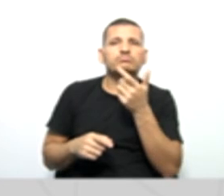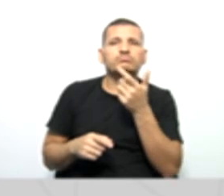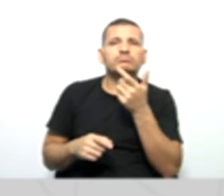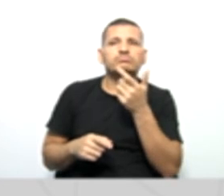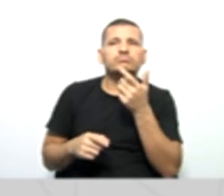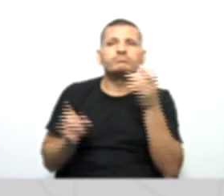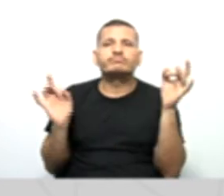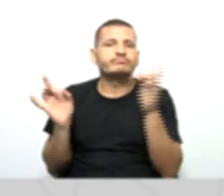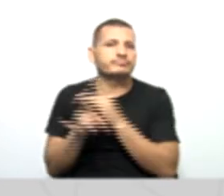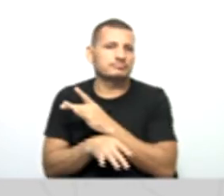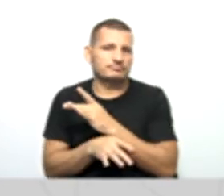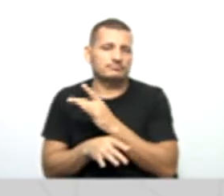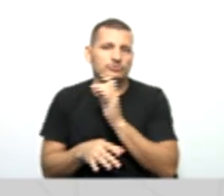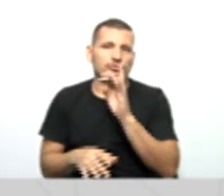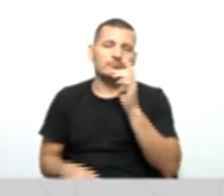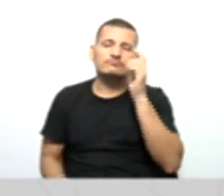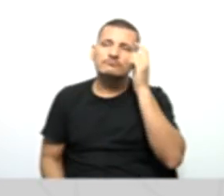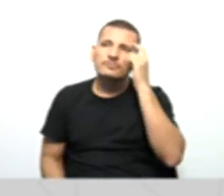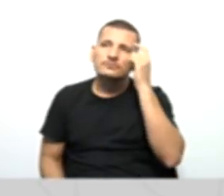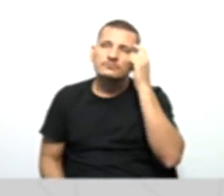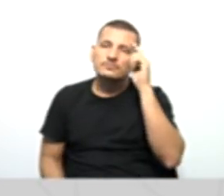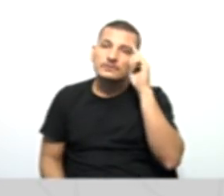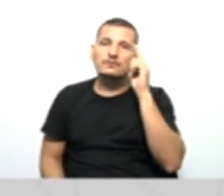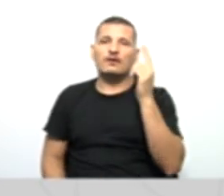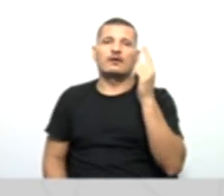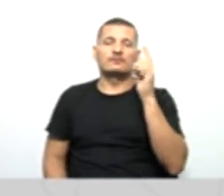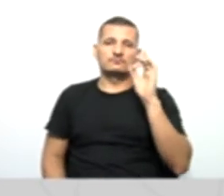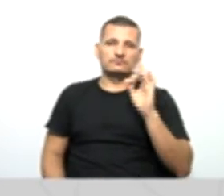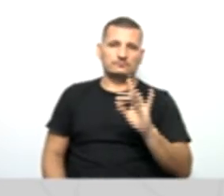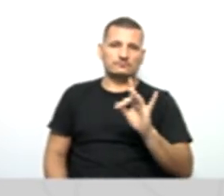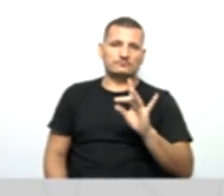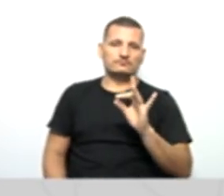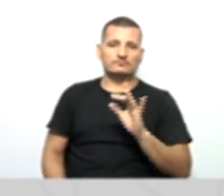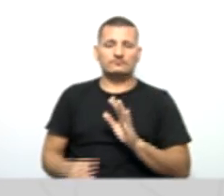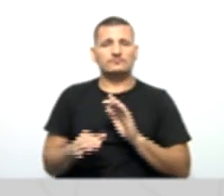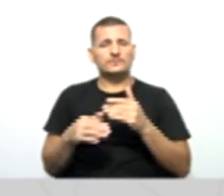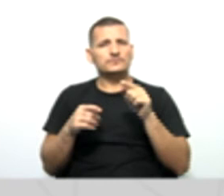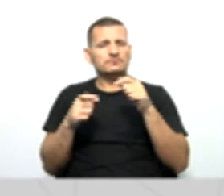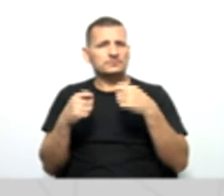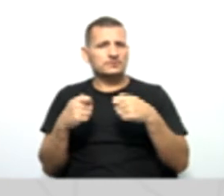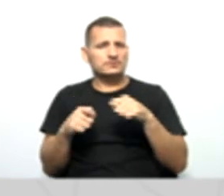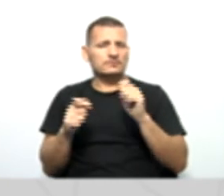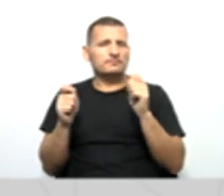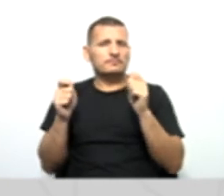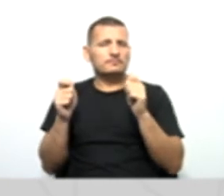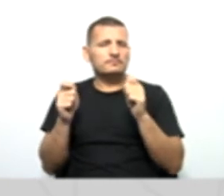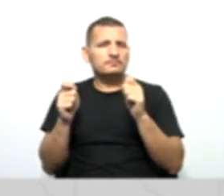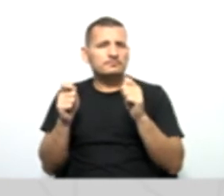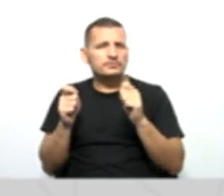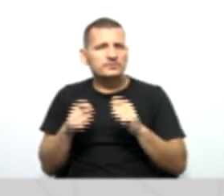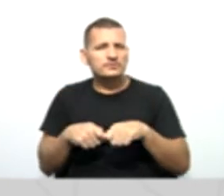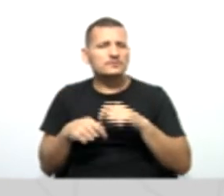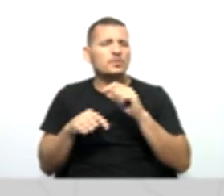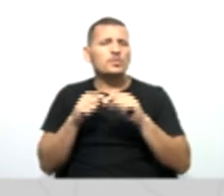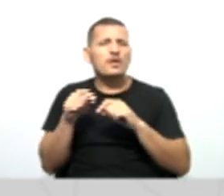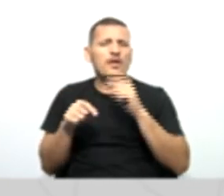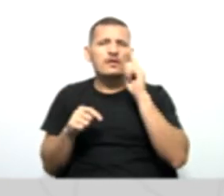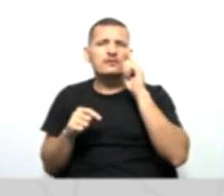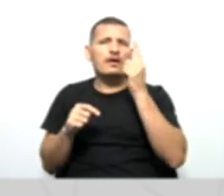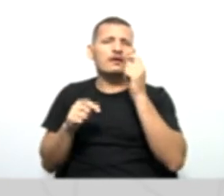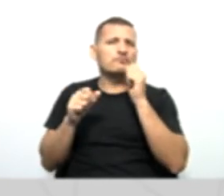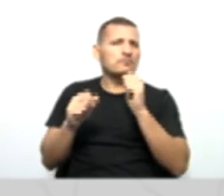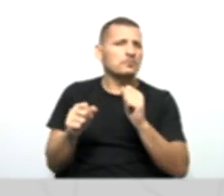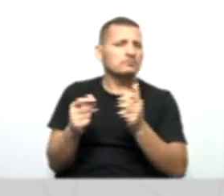ideia, né, daquilo que a gente vai estar levantando. Então você tem que levantar todas essas premissas, tudo o que pode acontecer e o que não